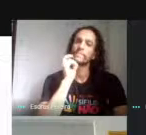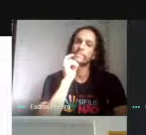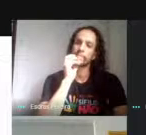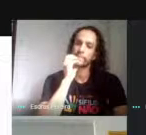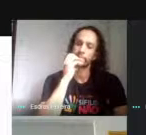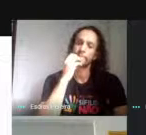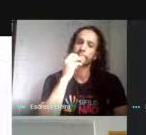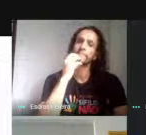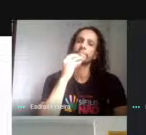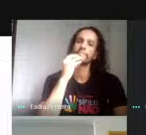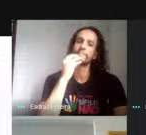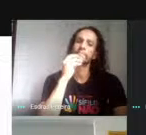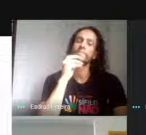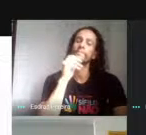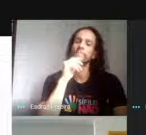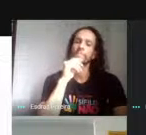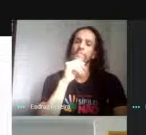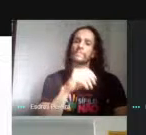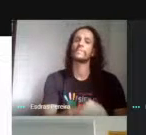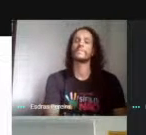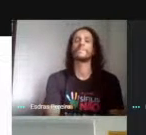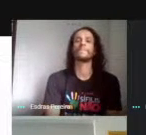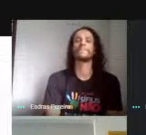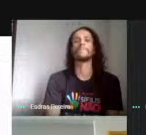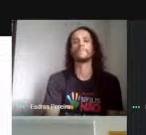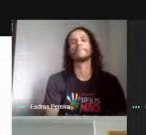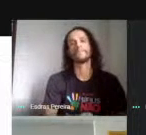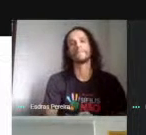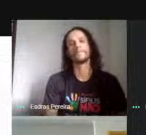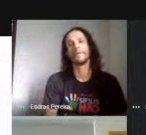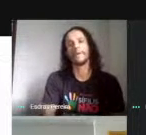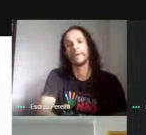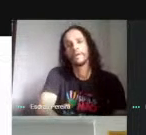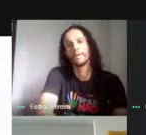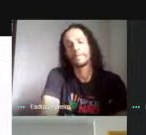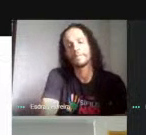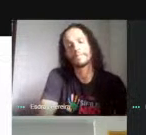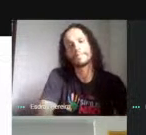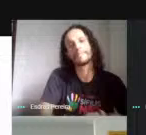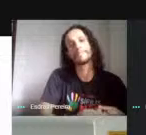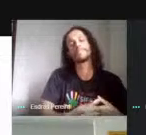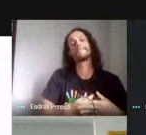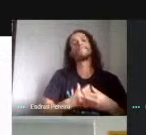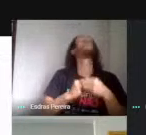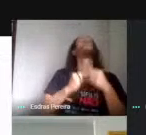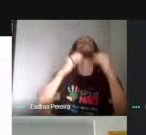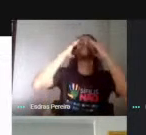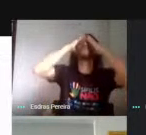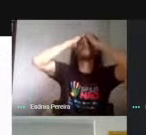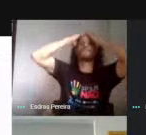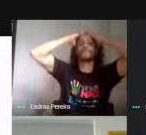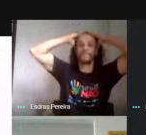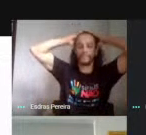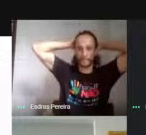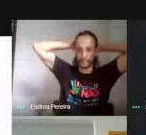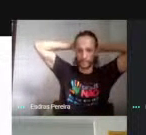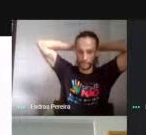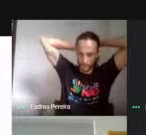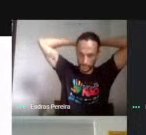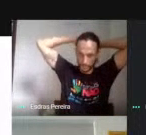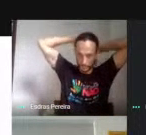social envolvida, em especial nas infecções sexualmente transmissíveis. Então, assim, é uma infecção que tem uma